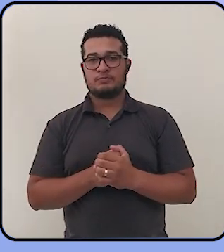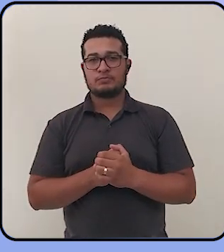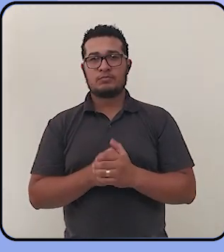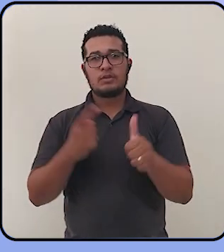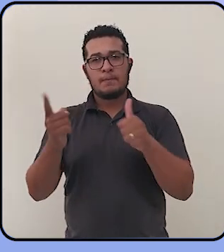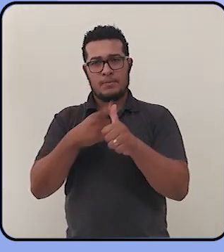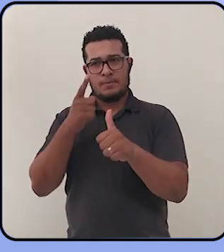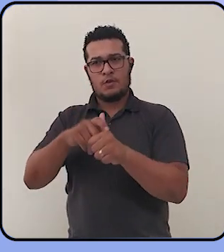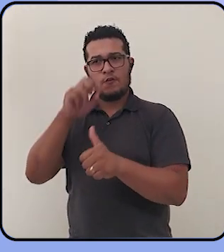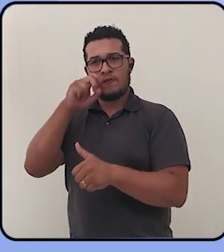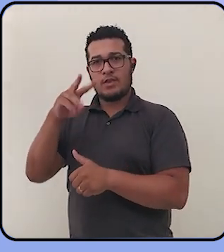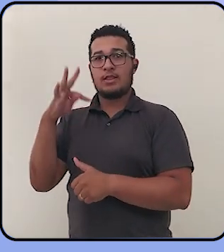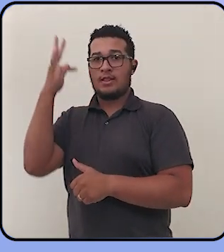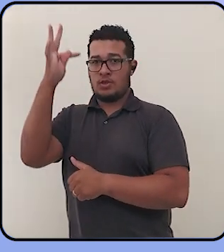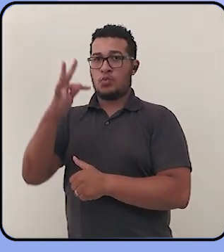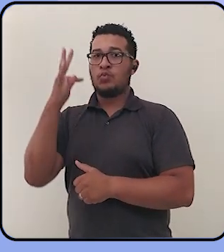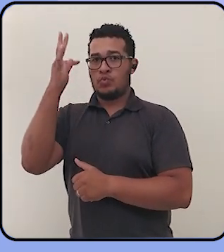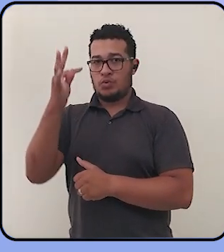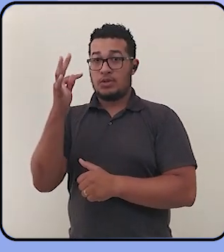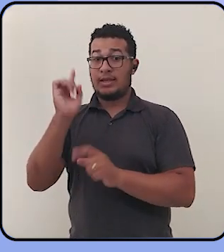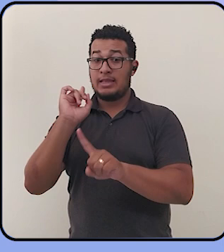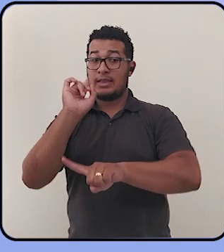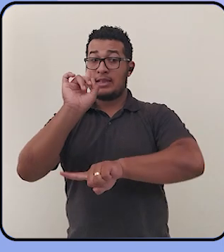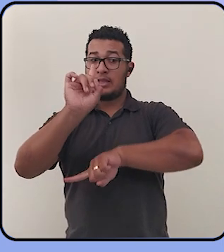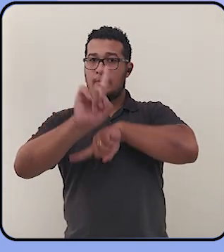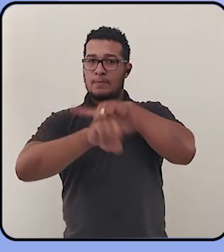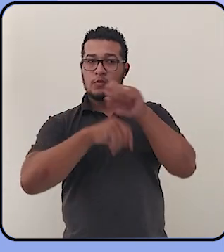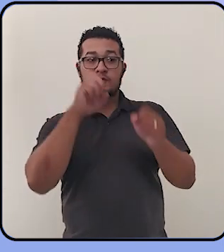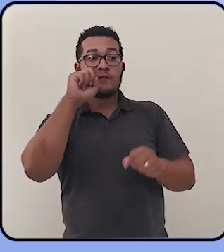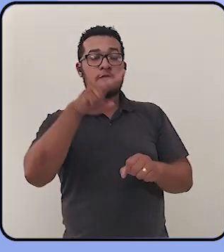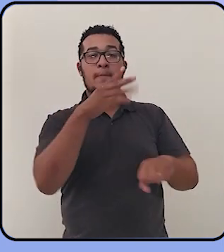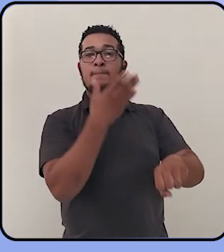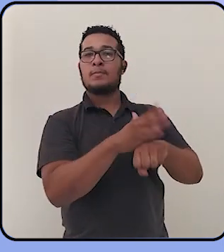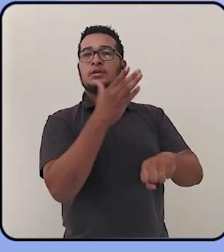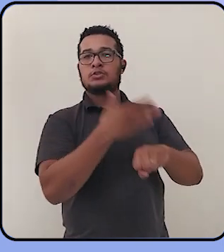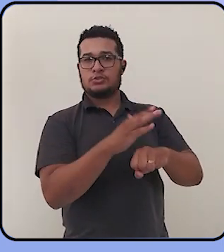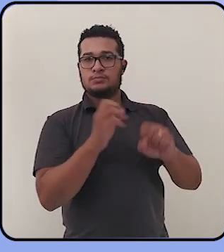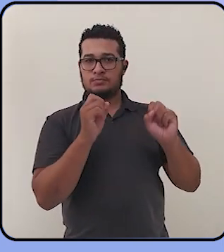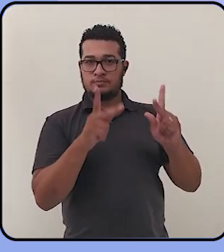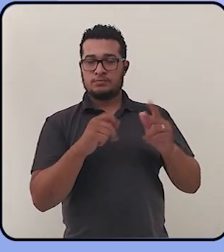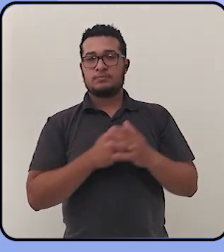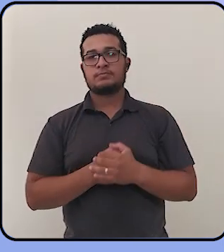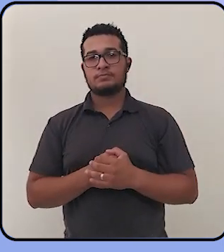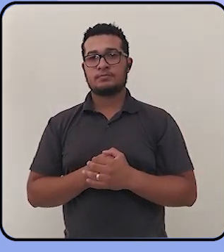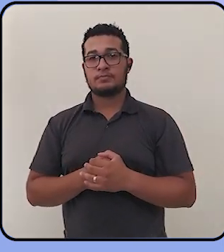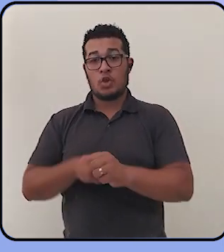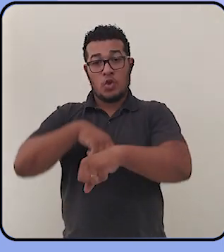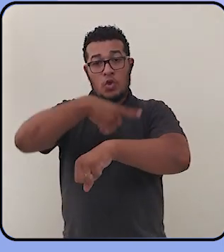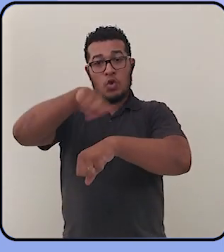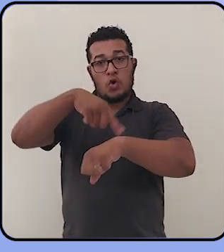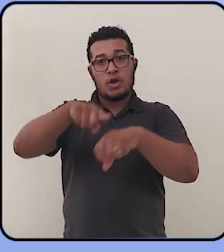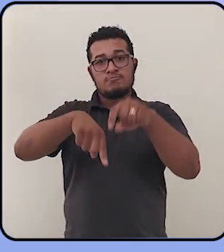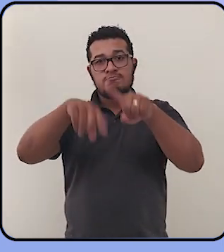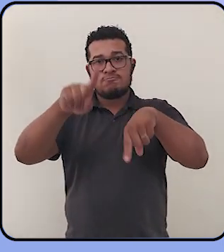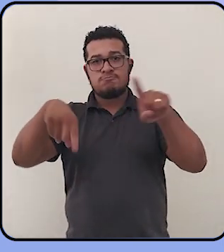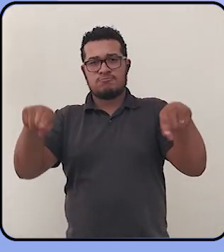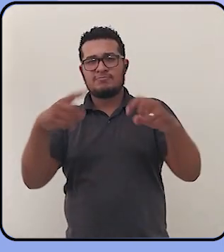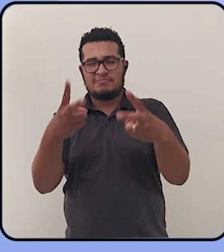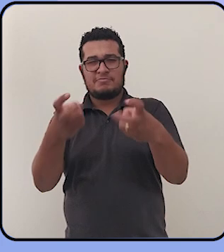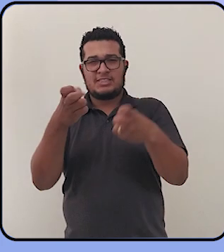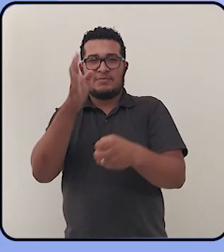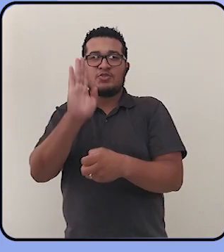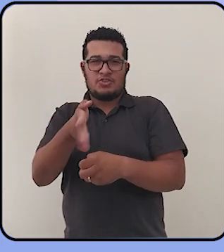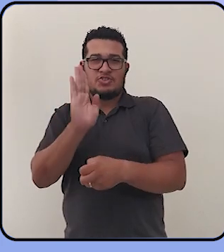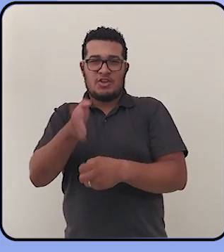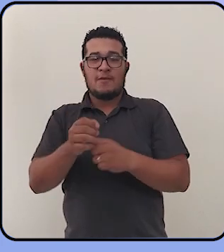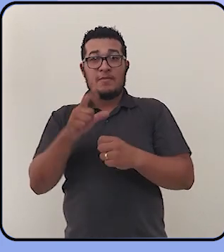Primeiro a gente vai ver a teoria, né, para depois chegar à prática. O fuso horário, como vocês